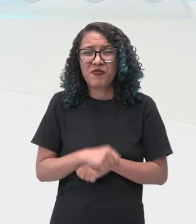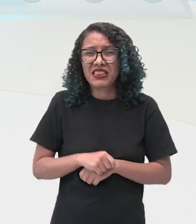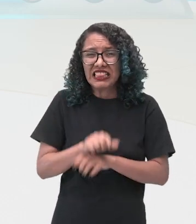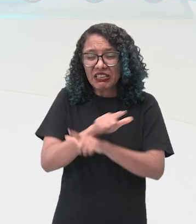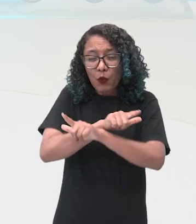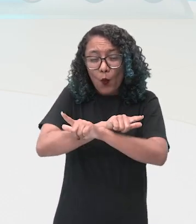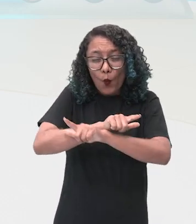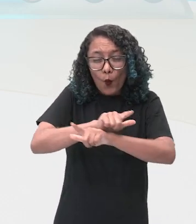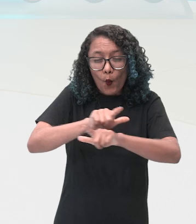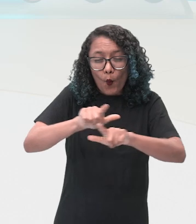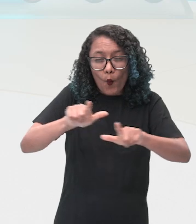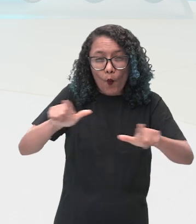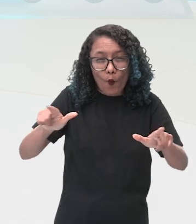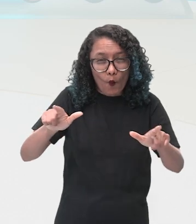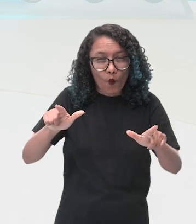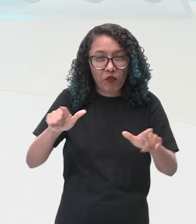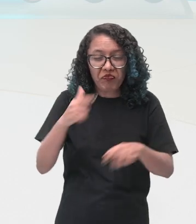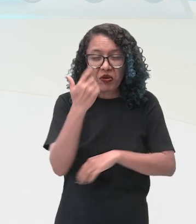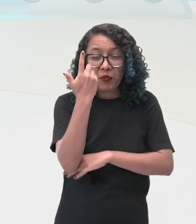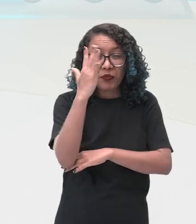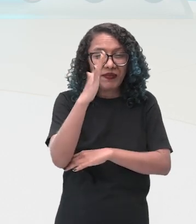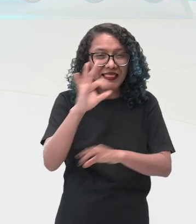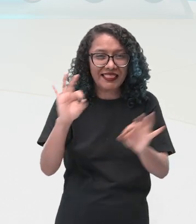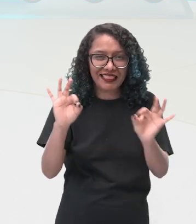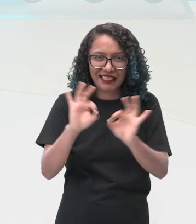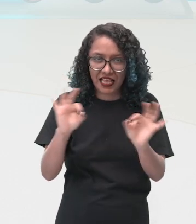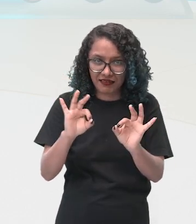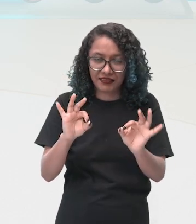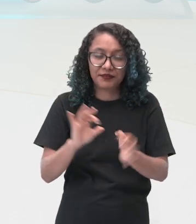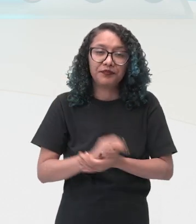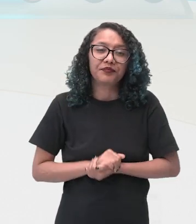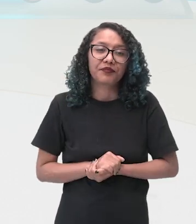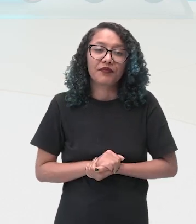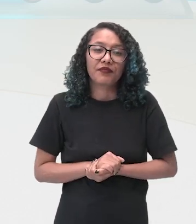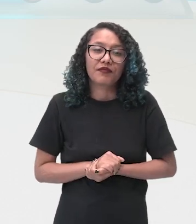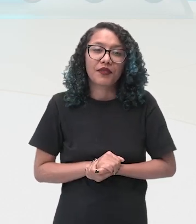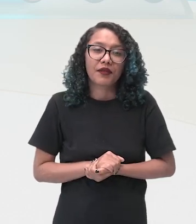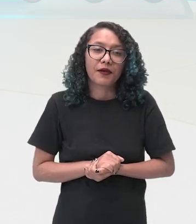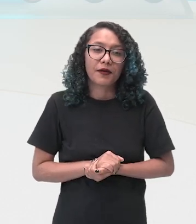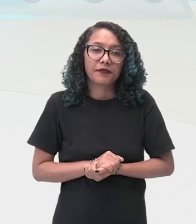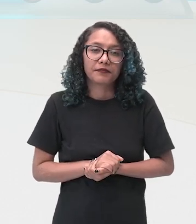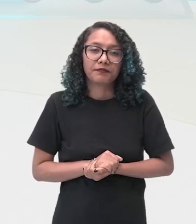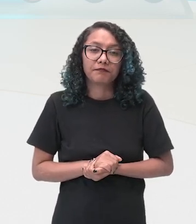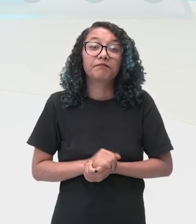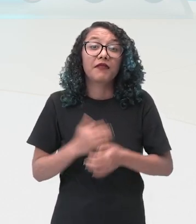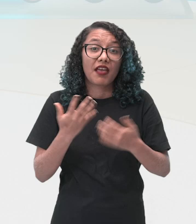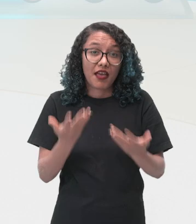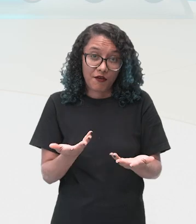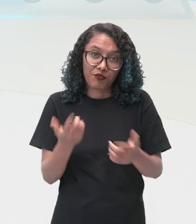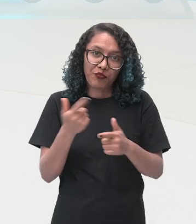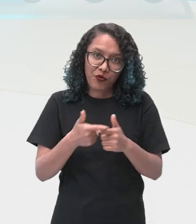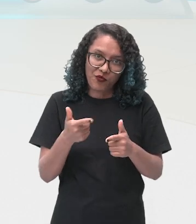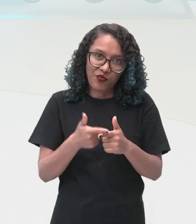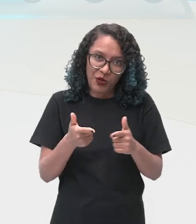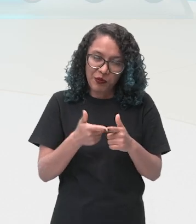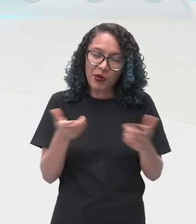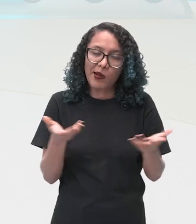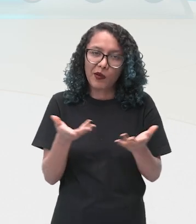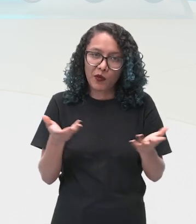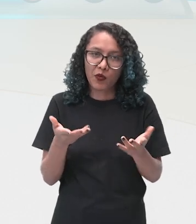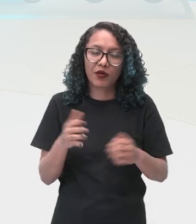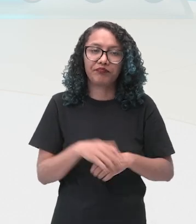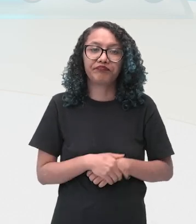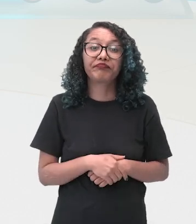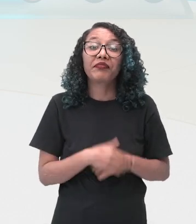sem plantação, não é? Então é isso que está acontecendo hoje em dia. Este